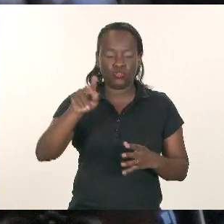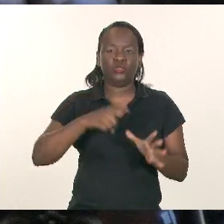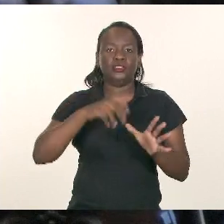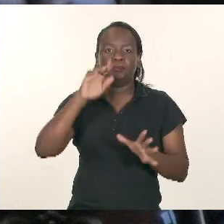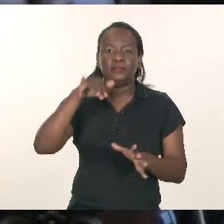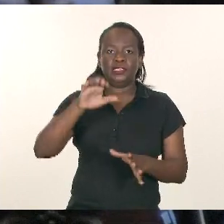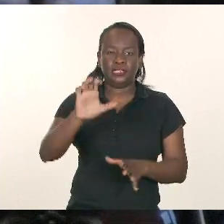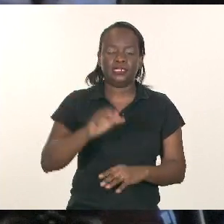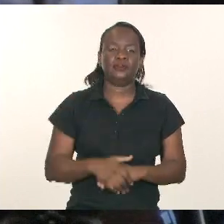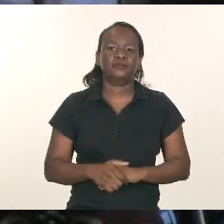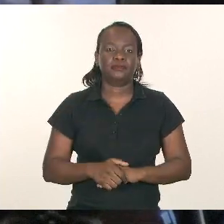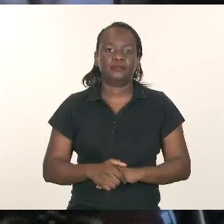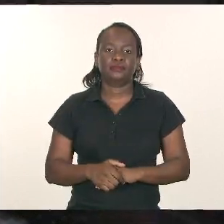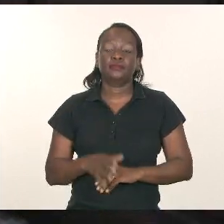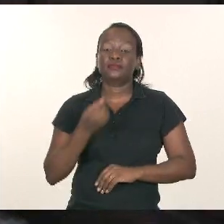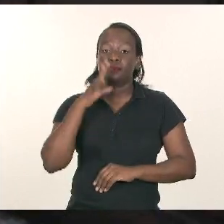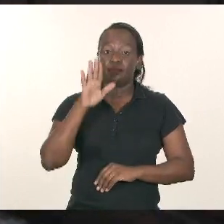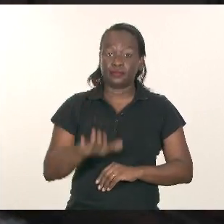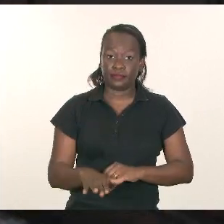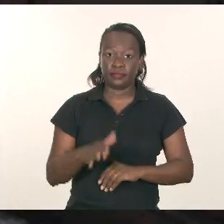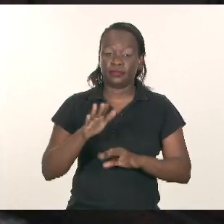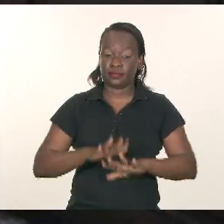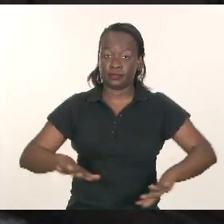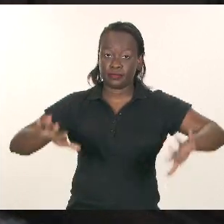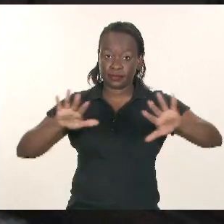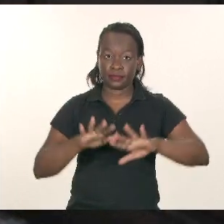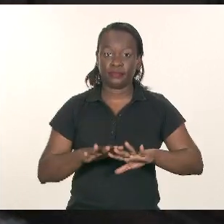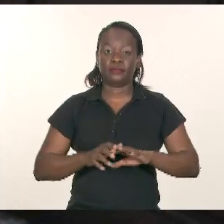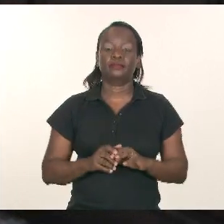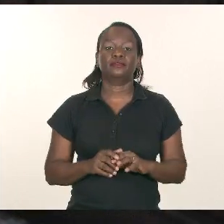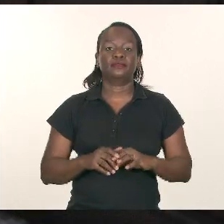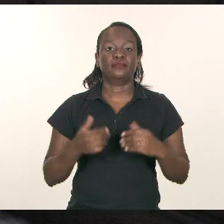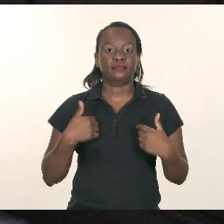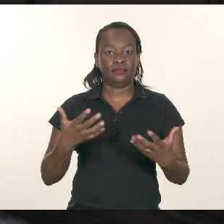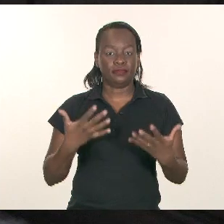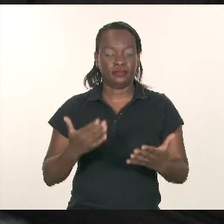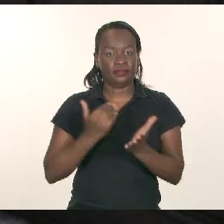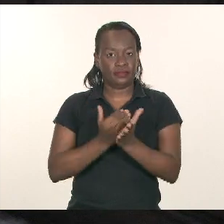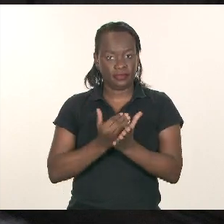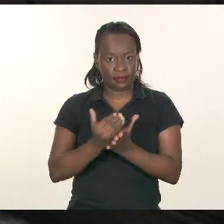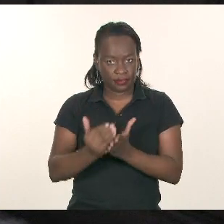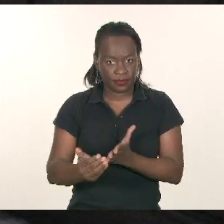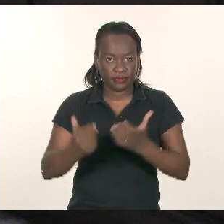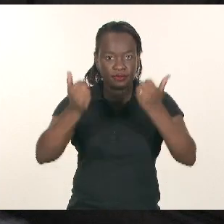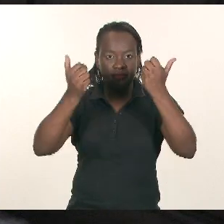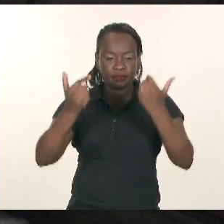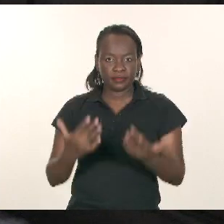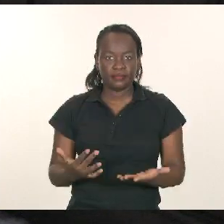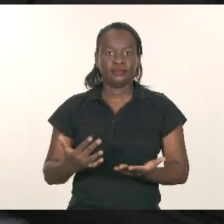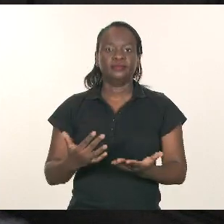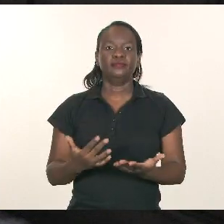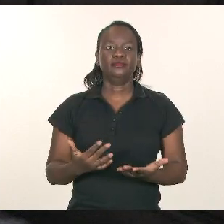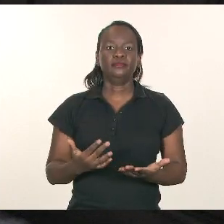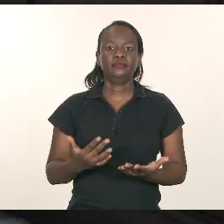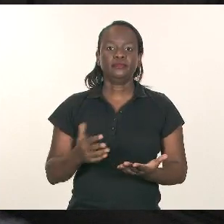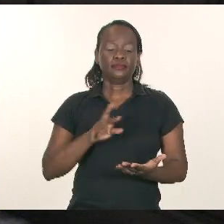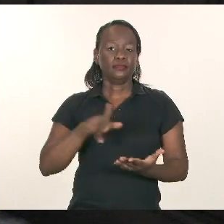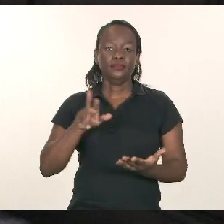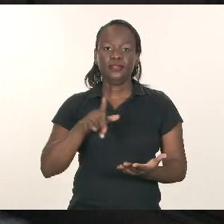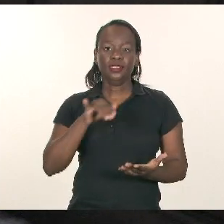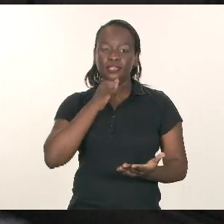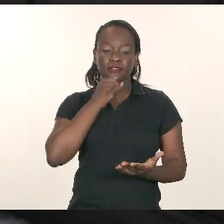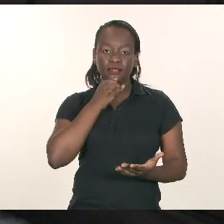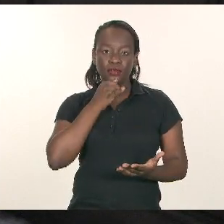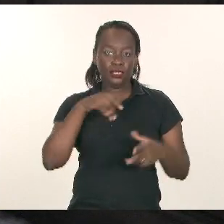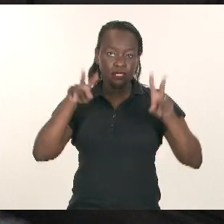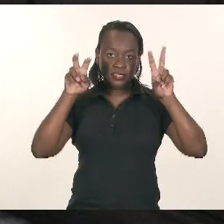Mink. Boa tarde a todas e todos. Eu quero inicialmente registrar aqui que não é à toa que